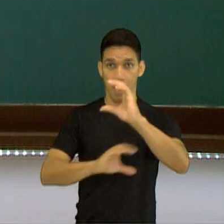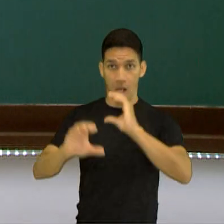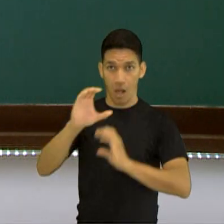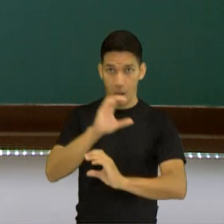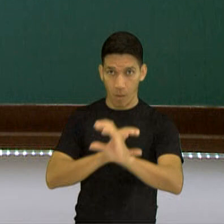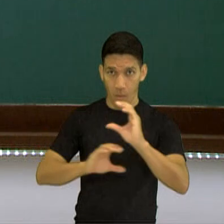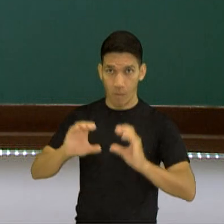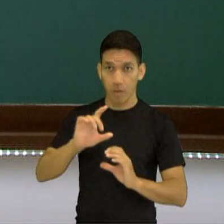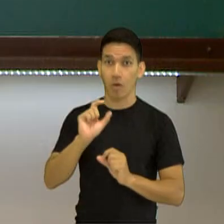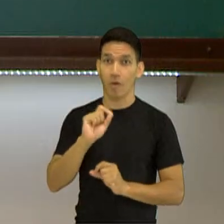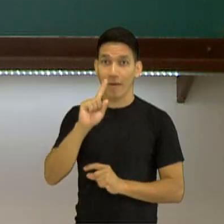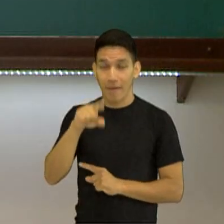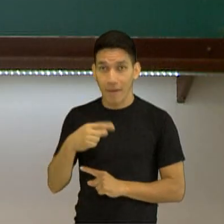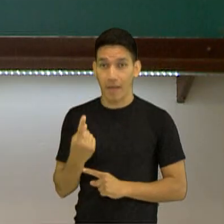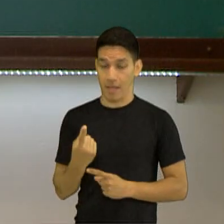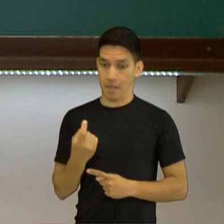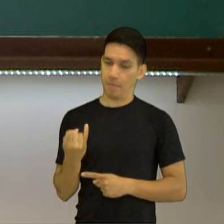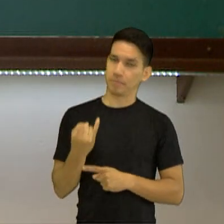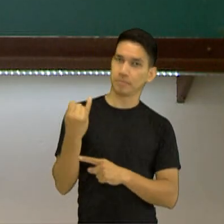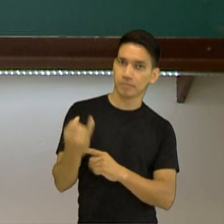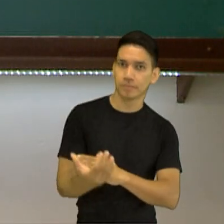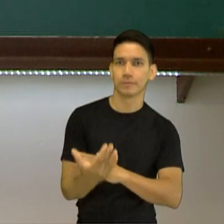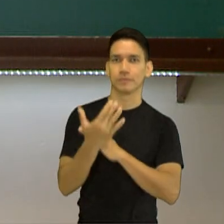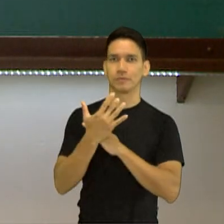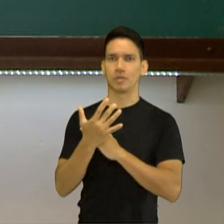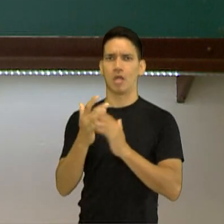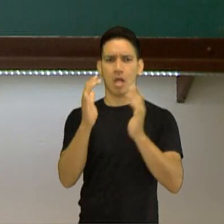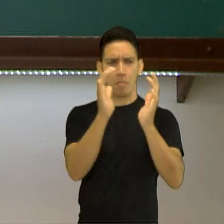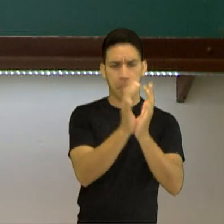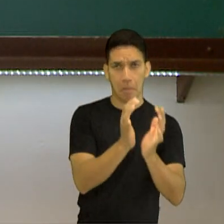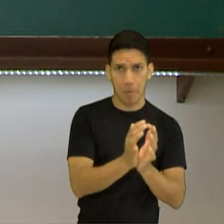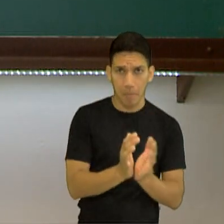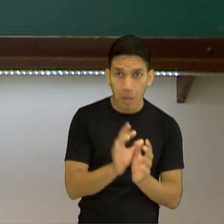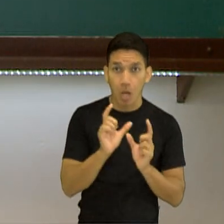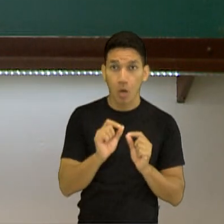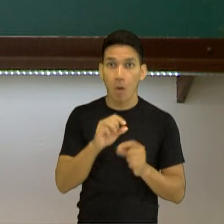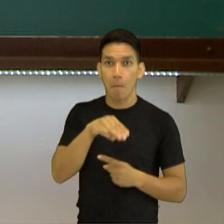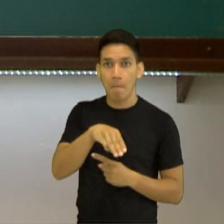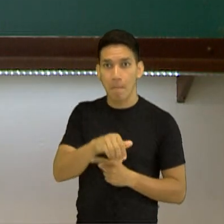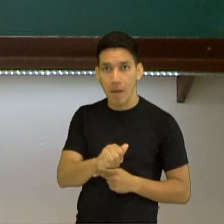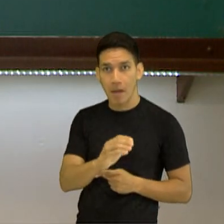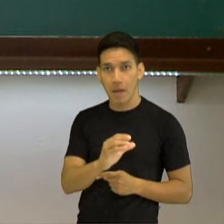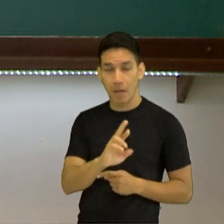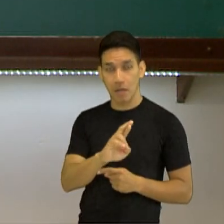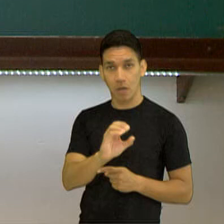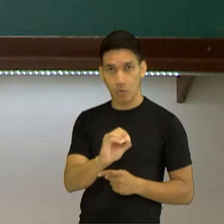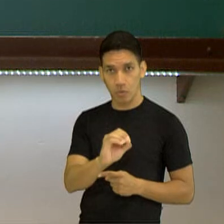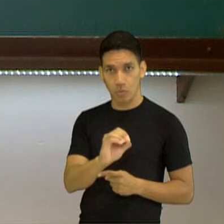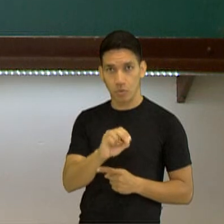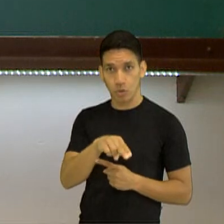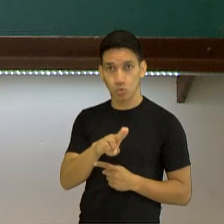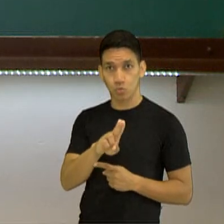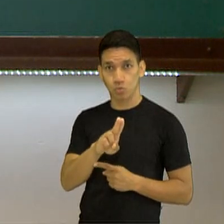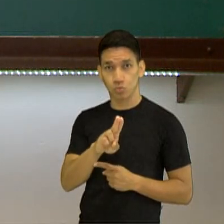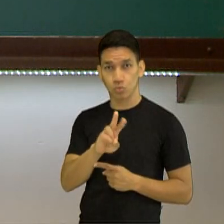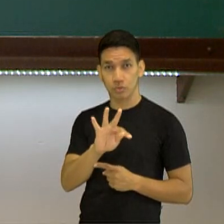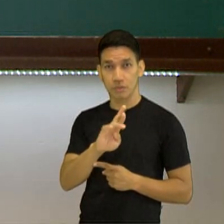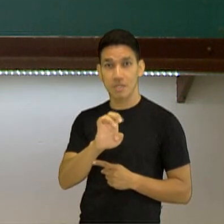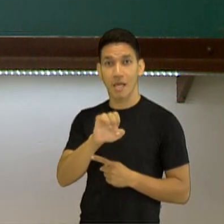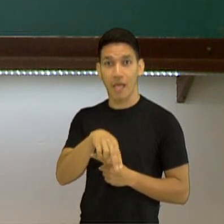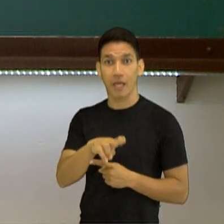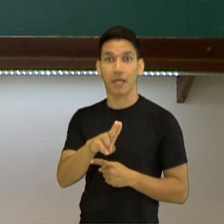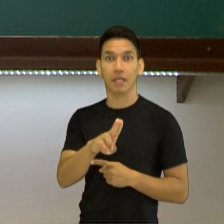carboidratos, eles são nutrientes importantes classificados como macronutrientes energéticos. Então,